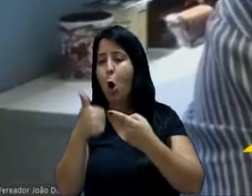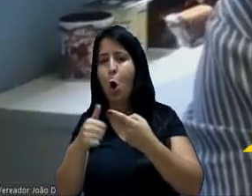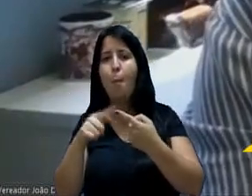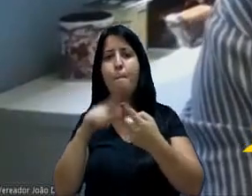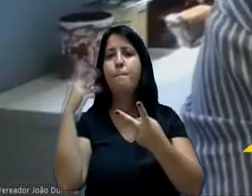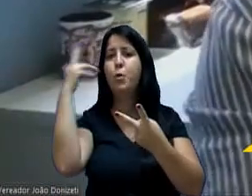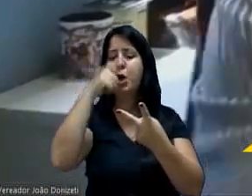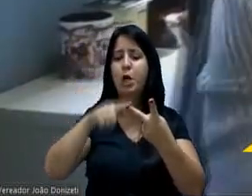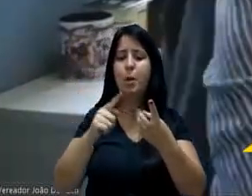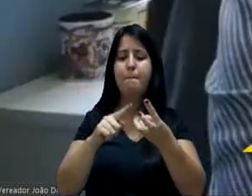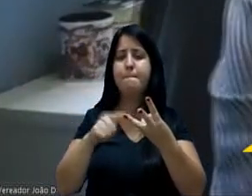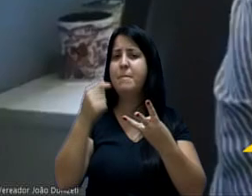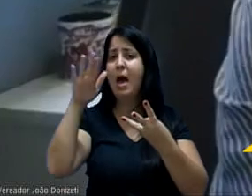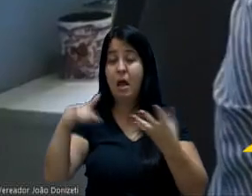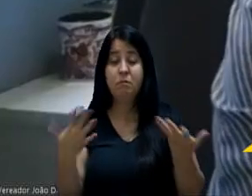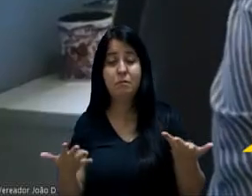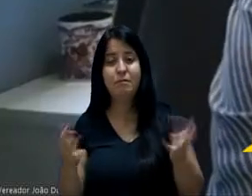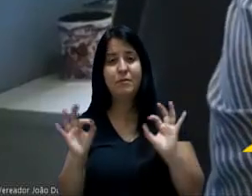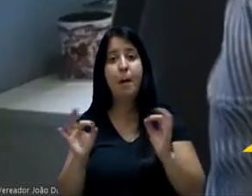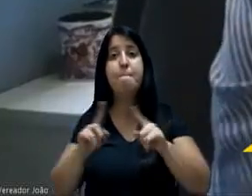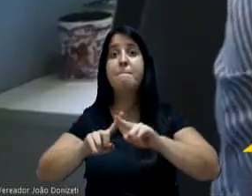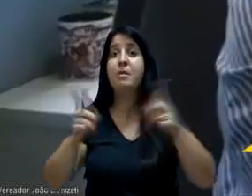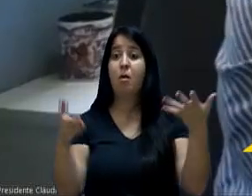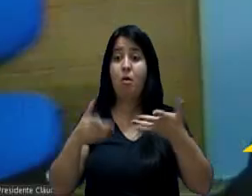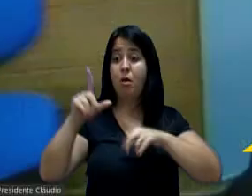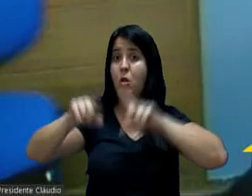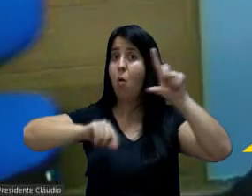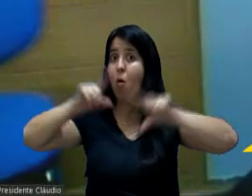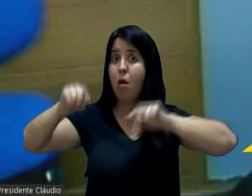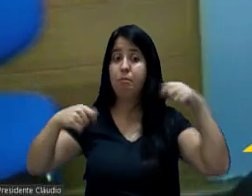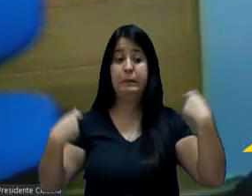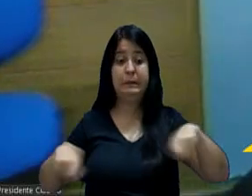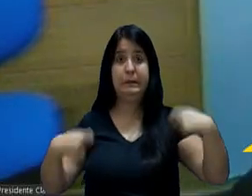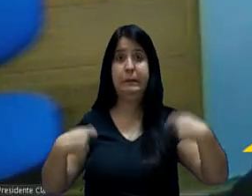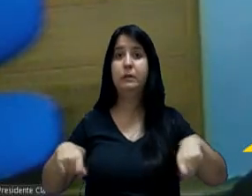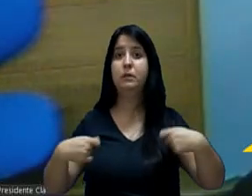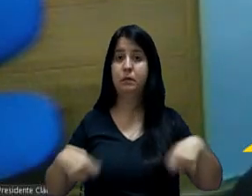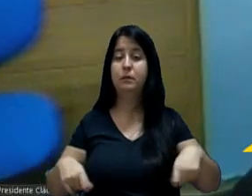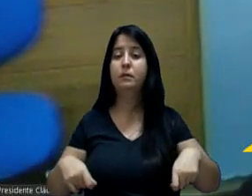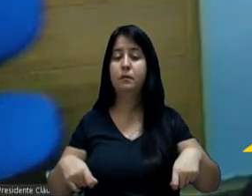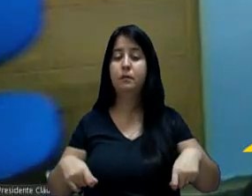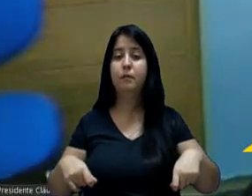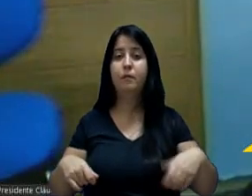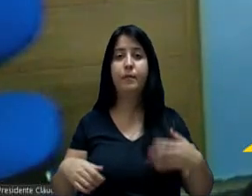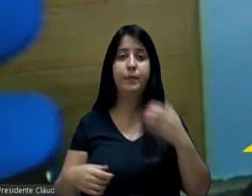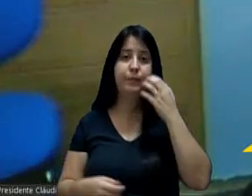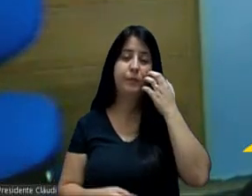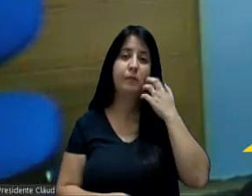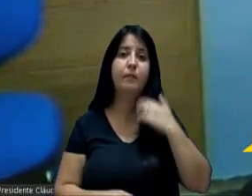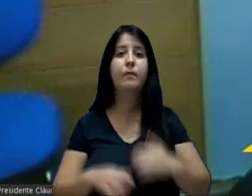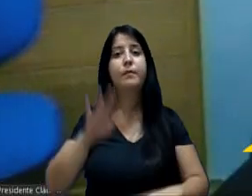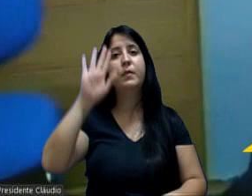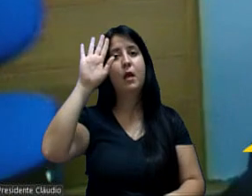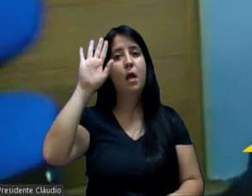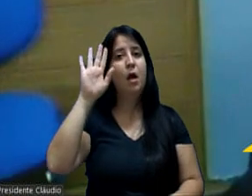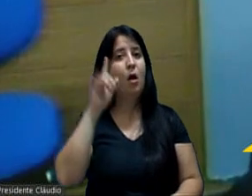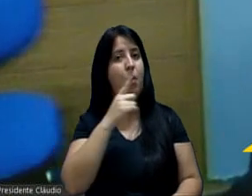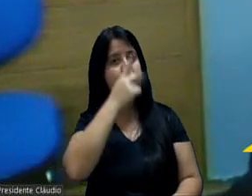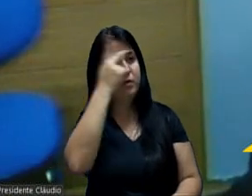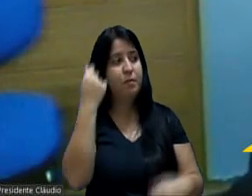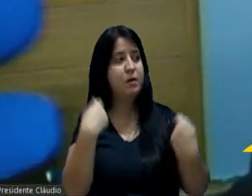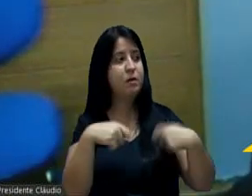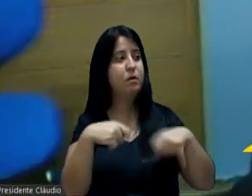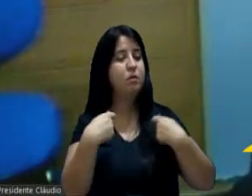é uma questão, a escolha de Sofia. Ou nós destinamos... Alguém teria que passar o